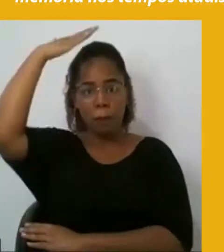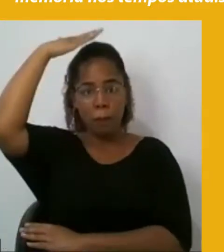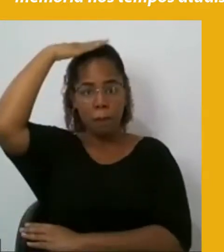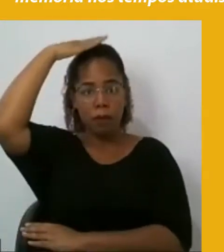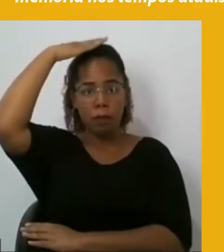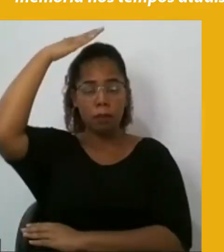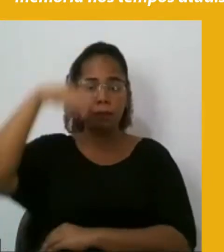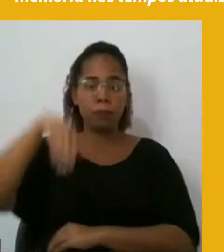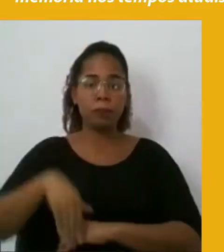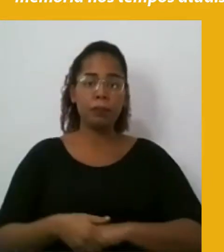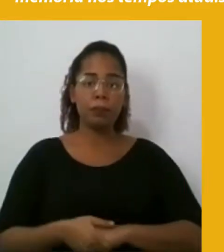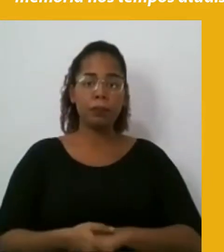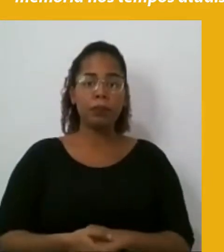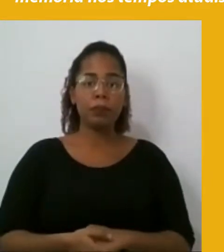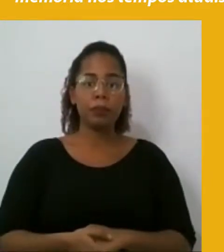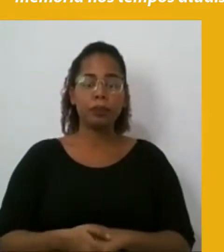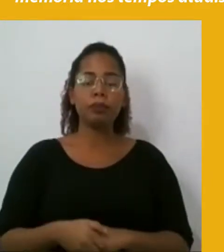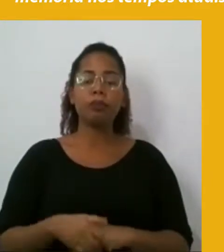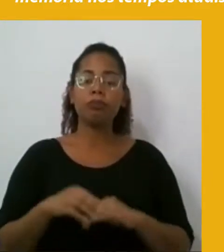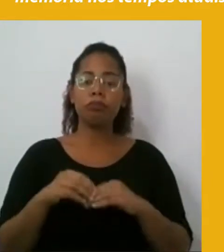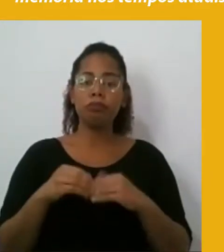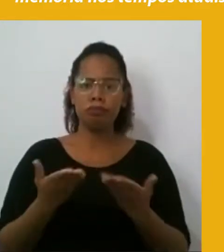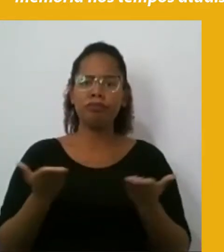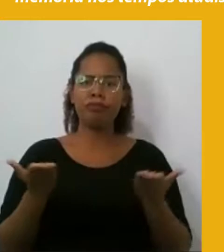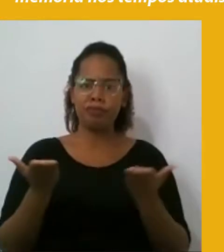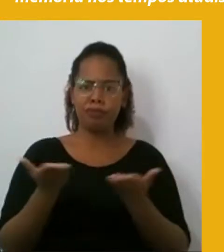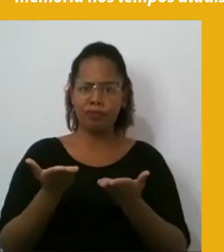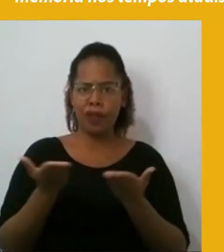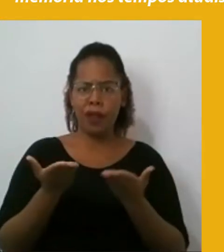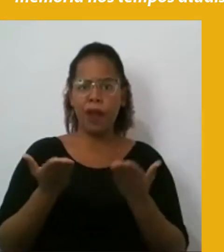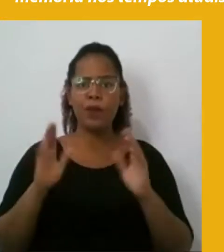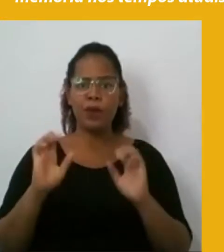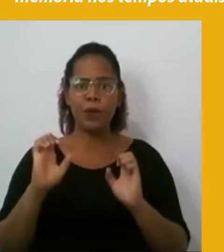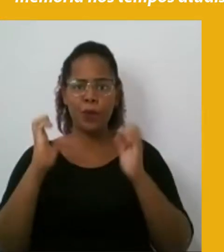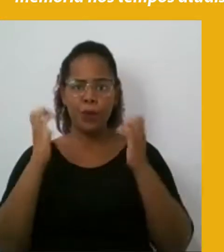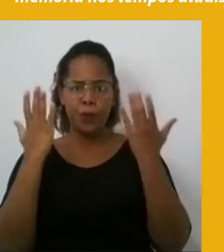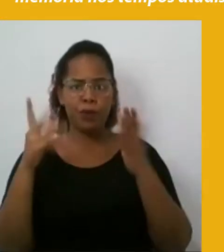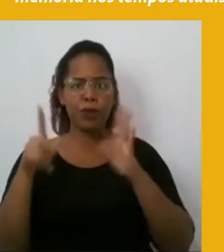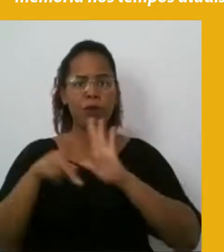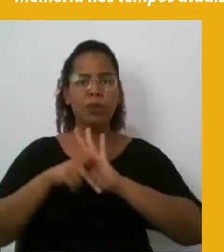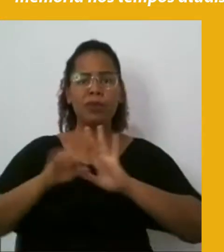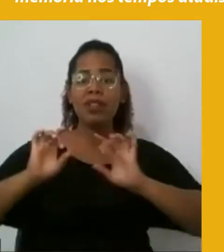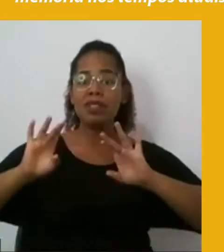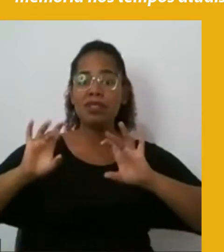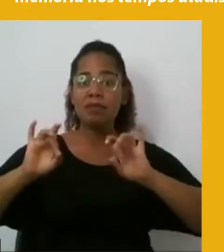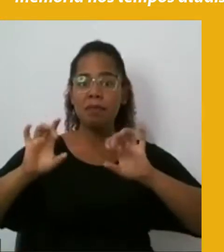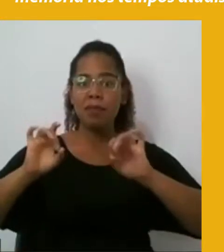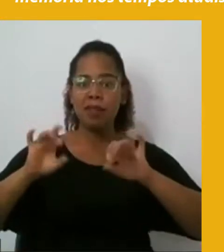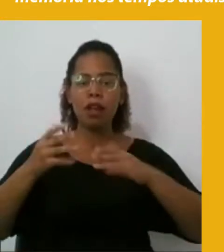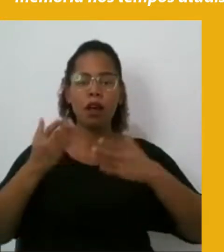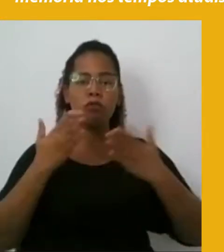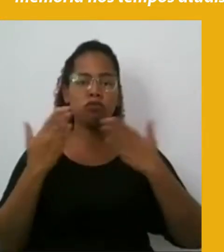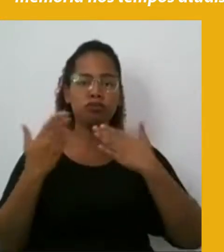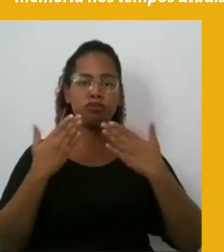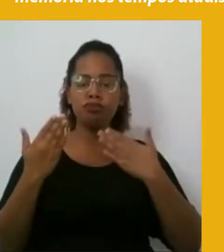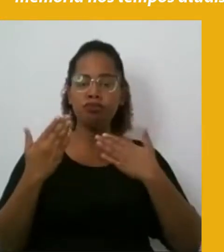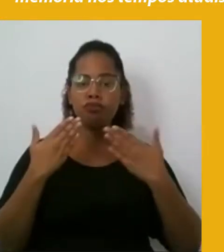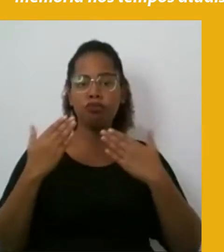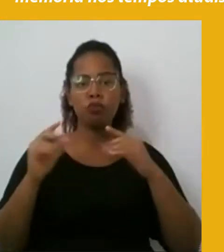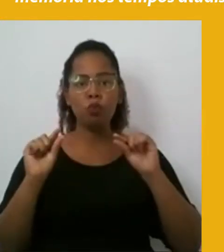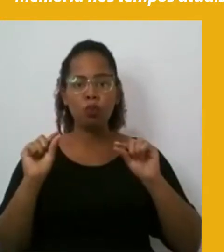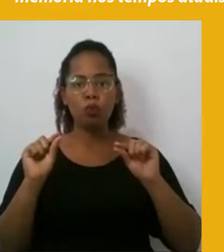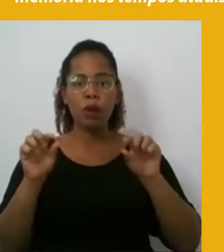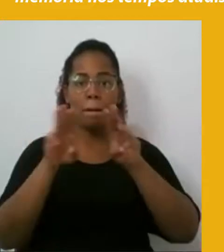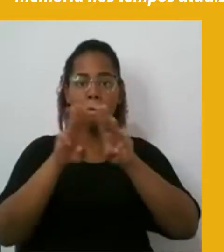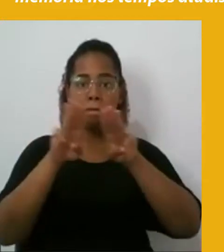E nessa 19ª Semana Nacional de Museus, esses 4 espaços se organizaram